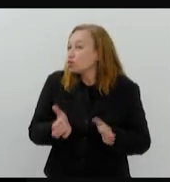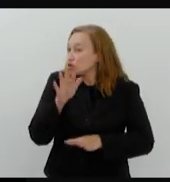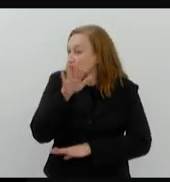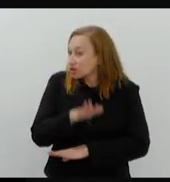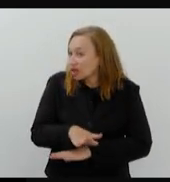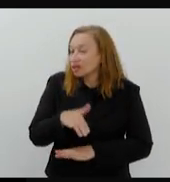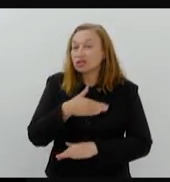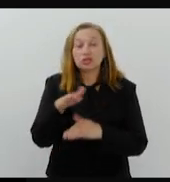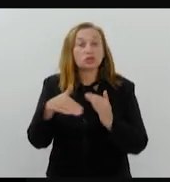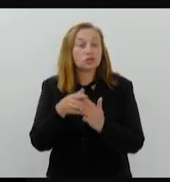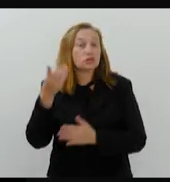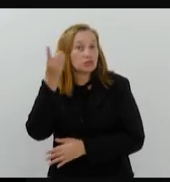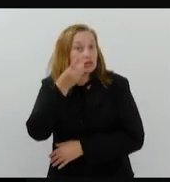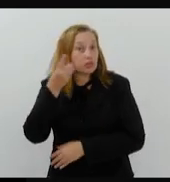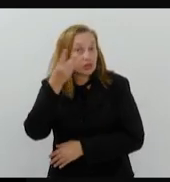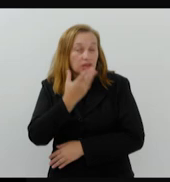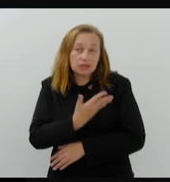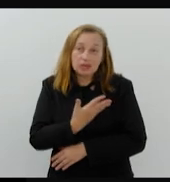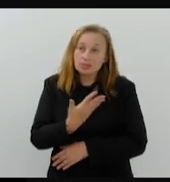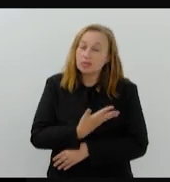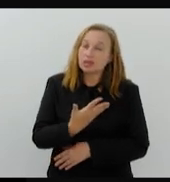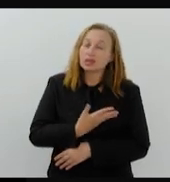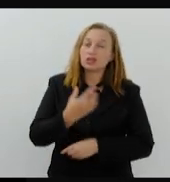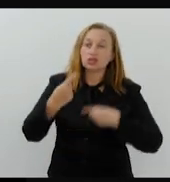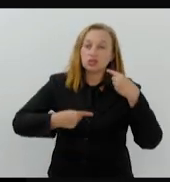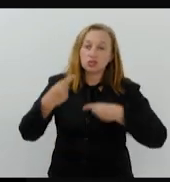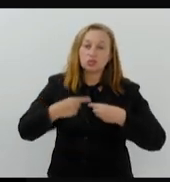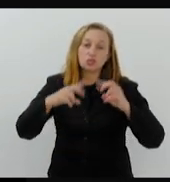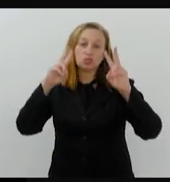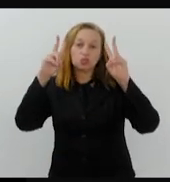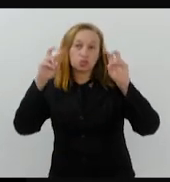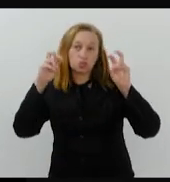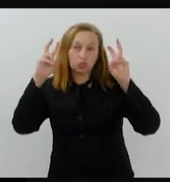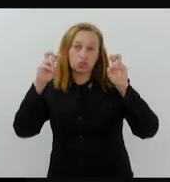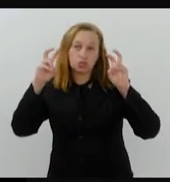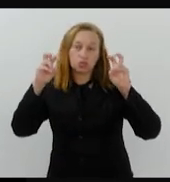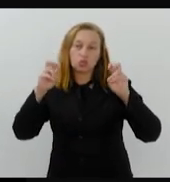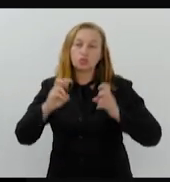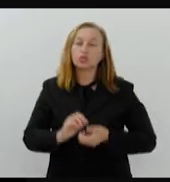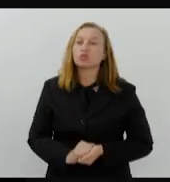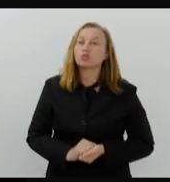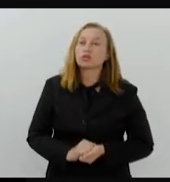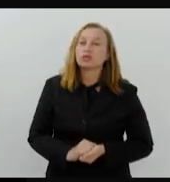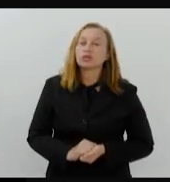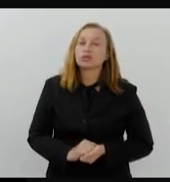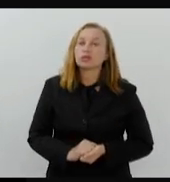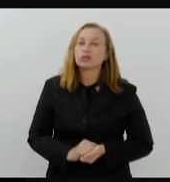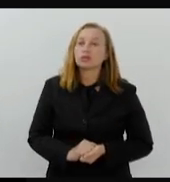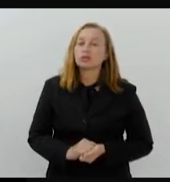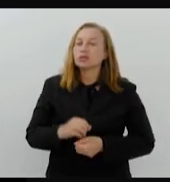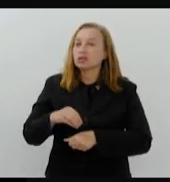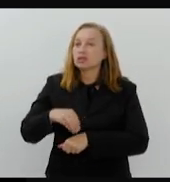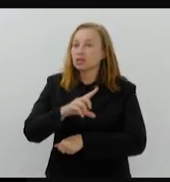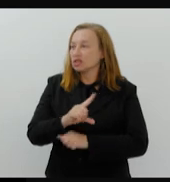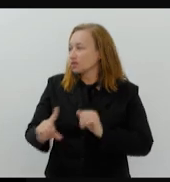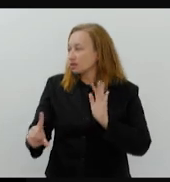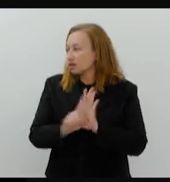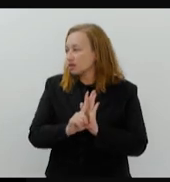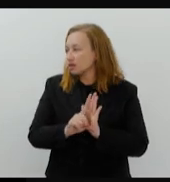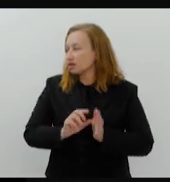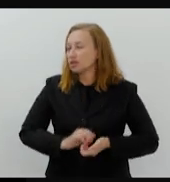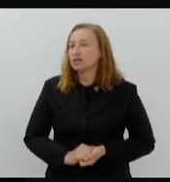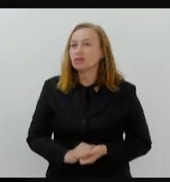deputados e deputadas, eu venho discutir a matéria objeto da presente indicação